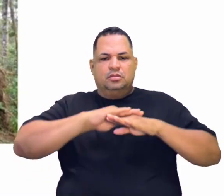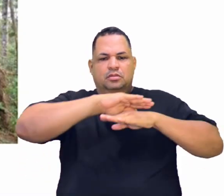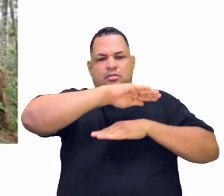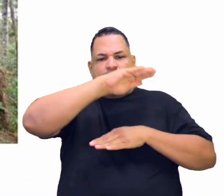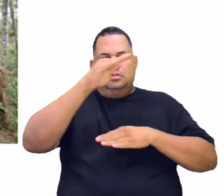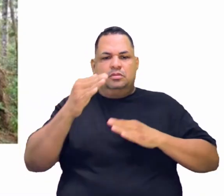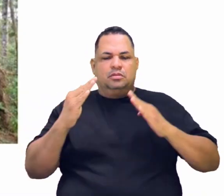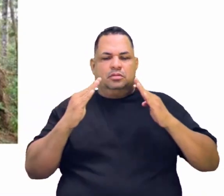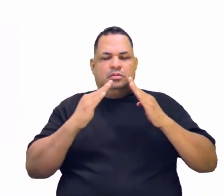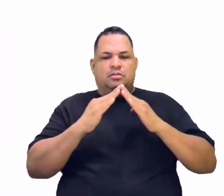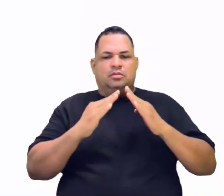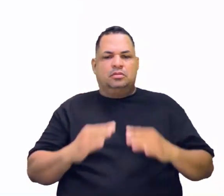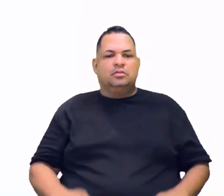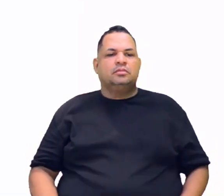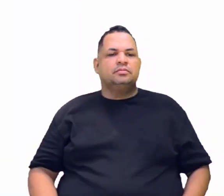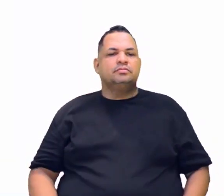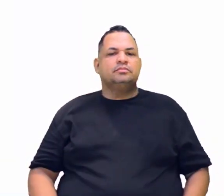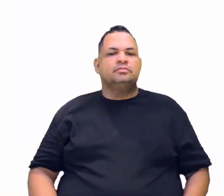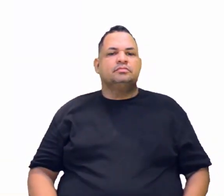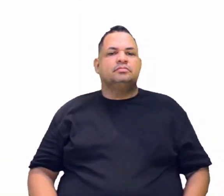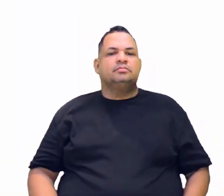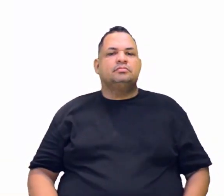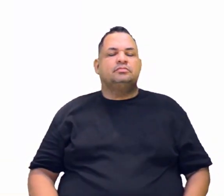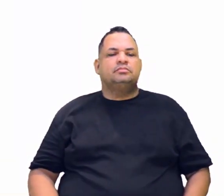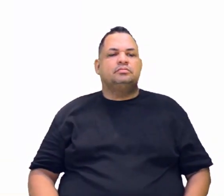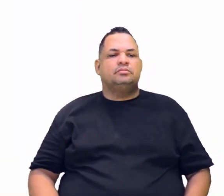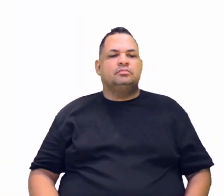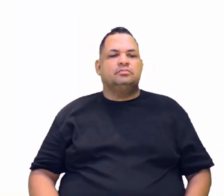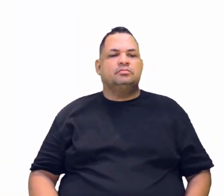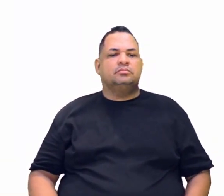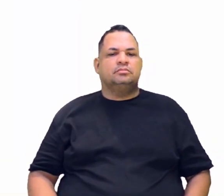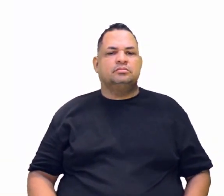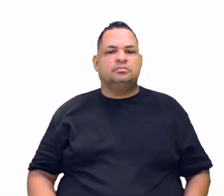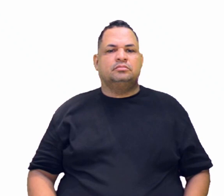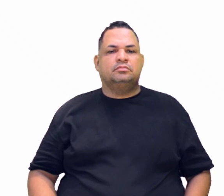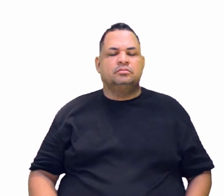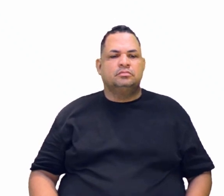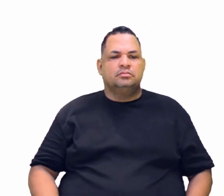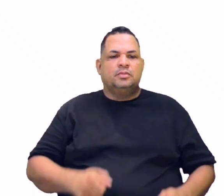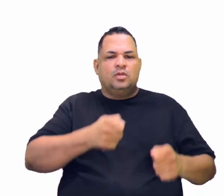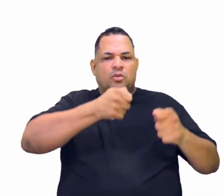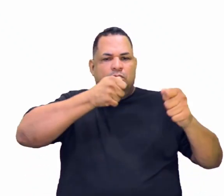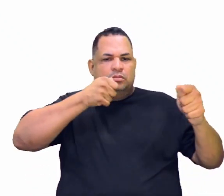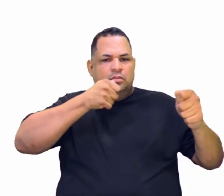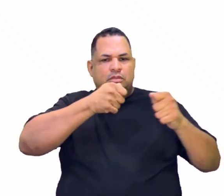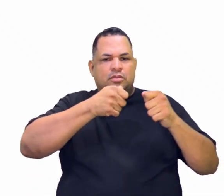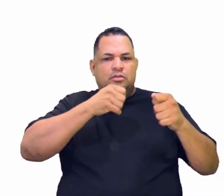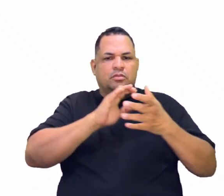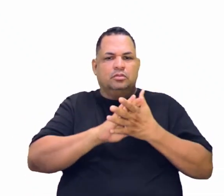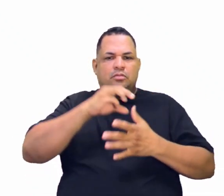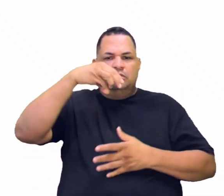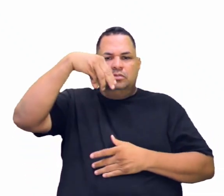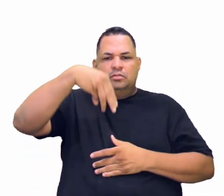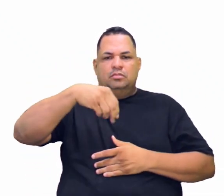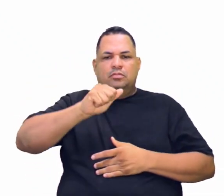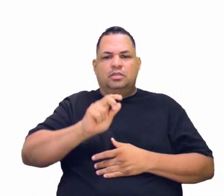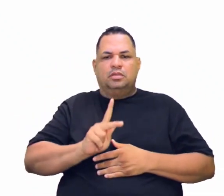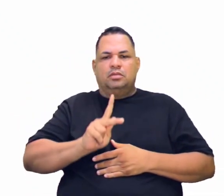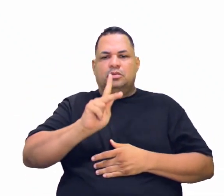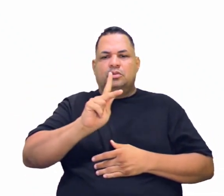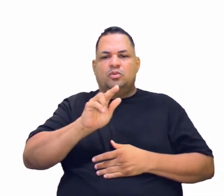dos massacres. Olha só, o arco Macurape, à